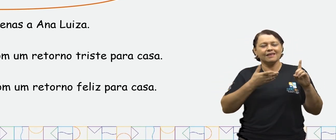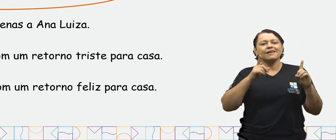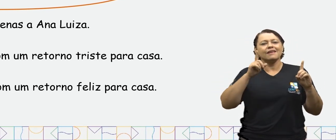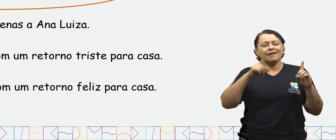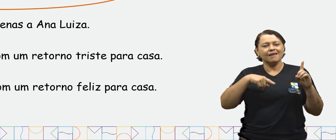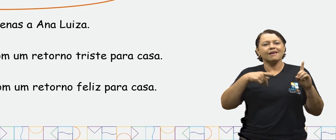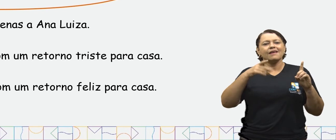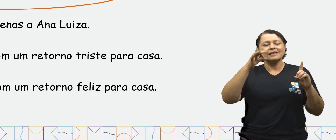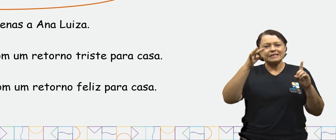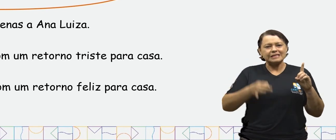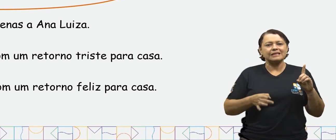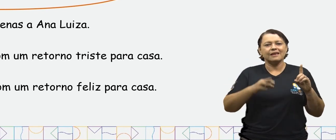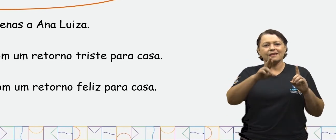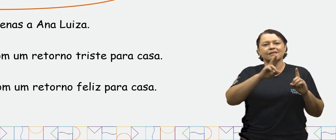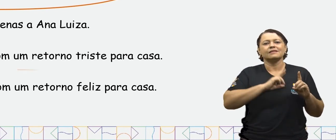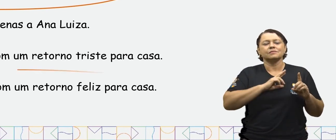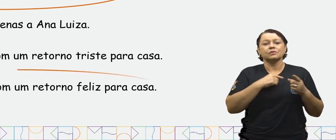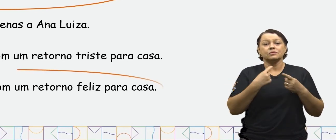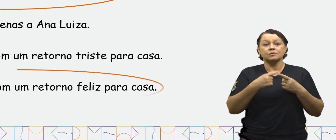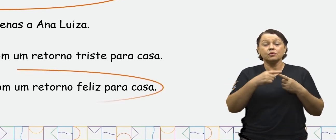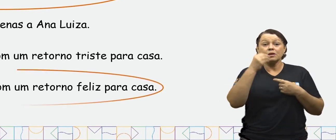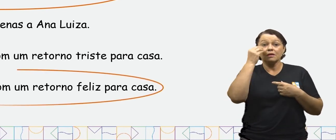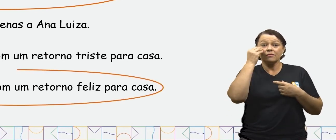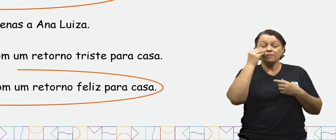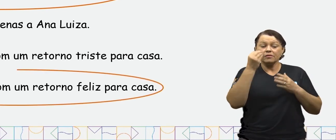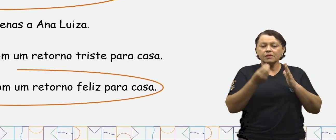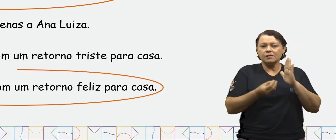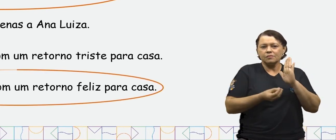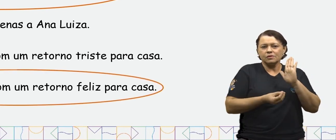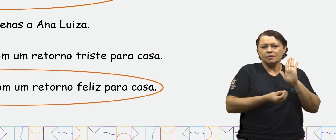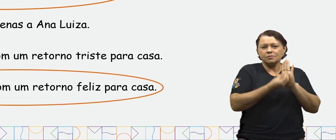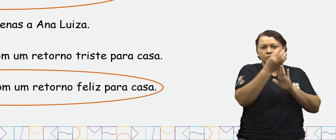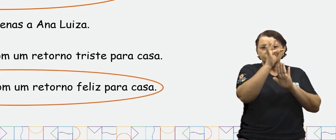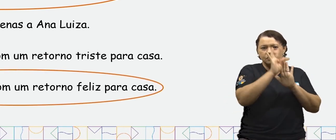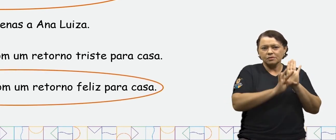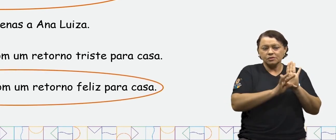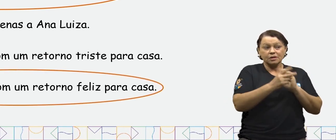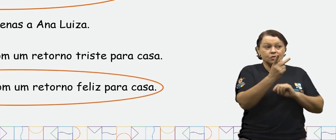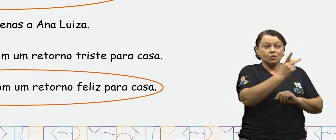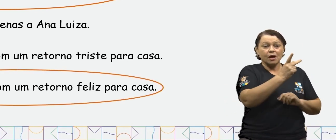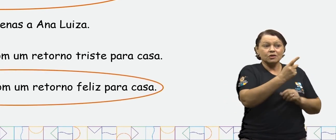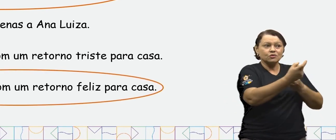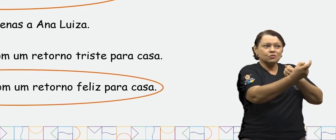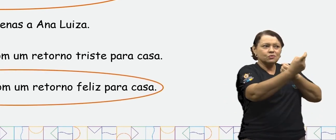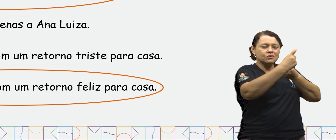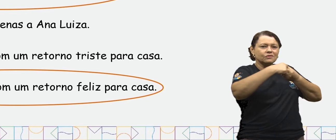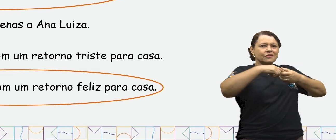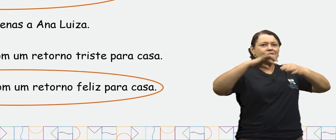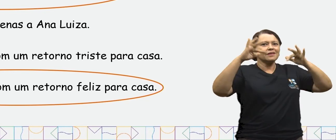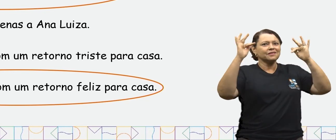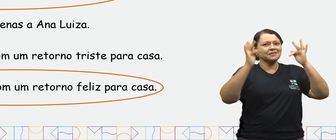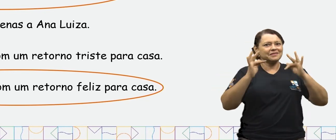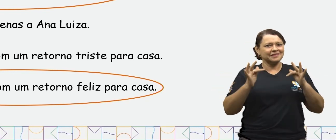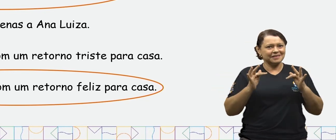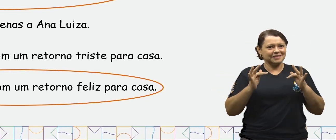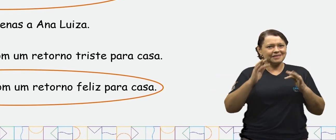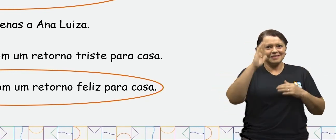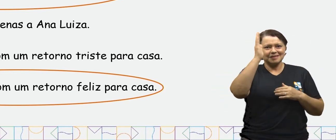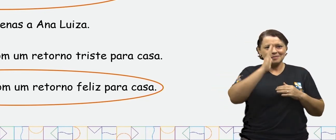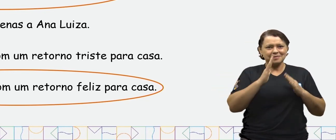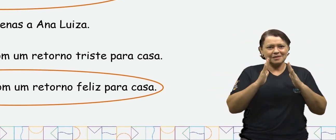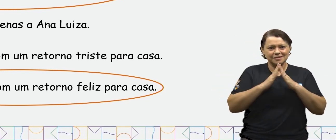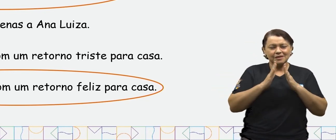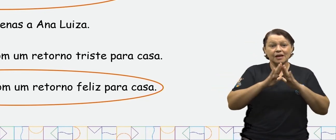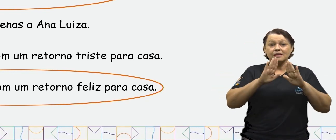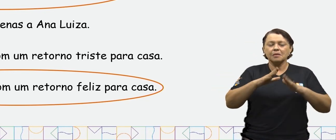sim, a letra D é uma afirmativa verdadeira, pois, como vimos na nossa produção, elas estavam muito